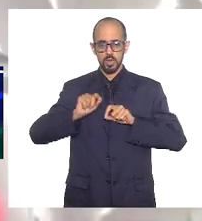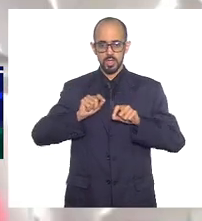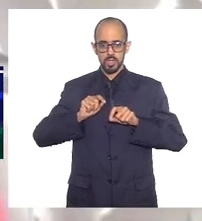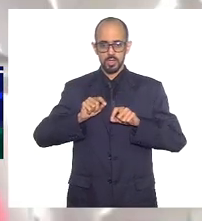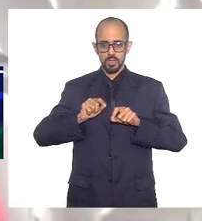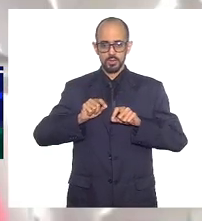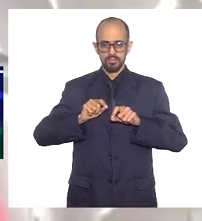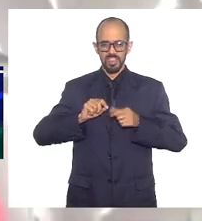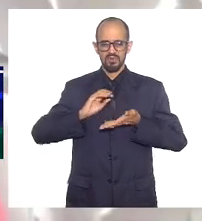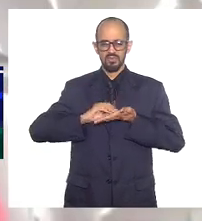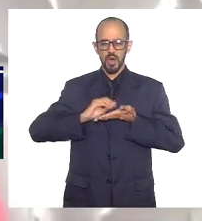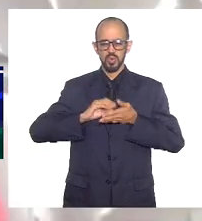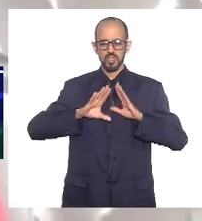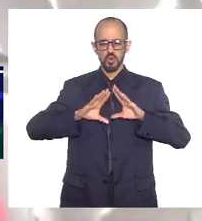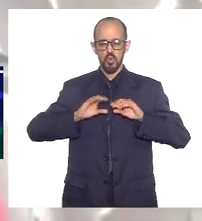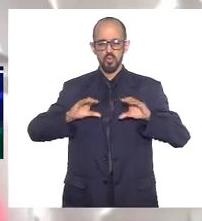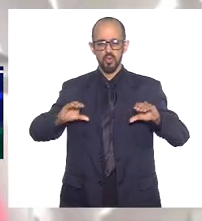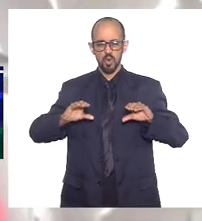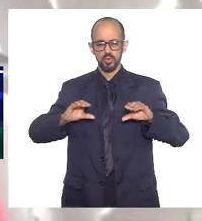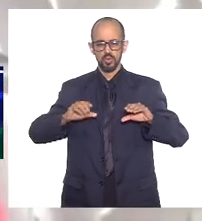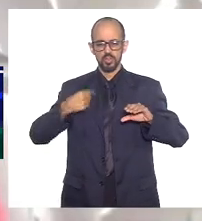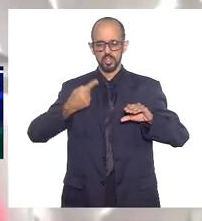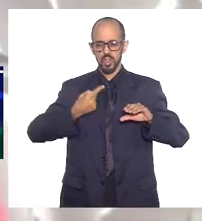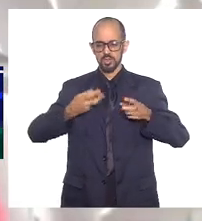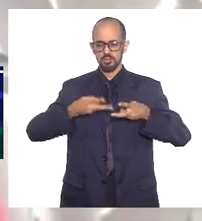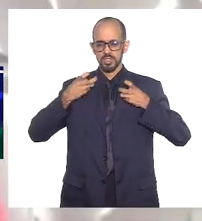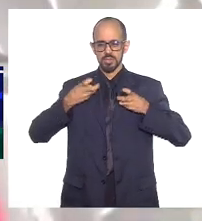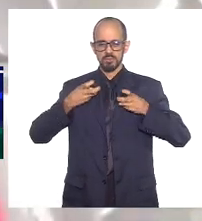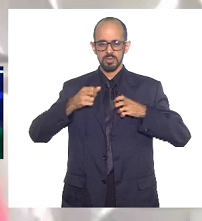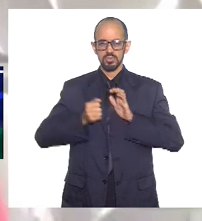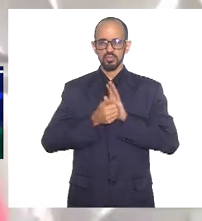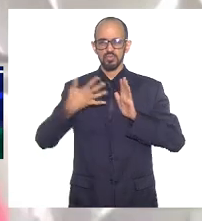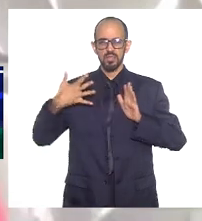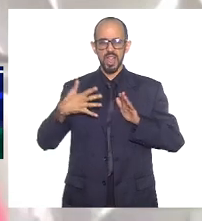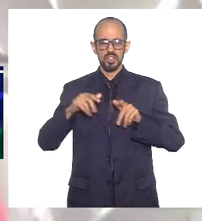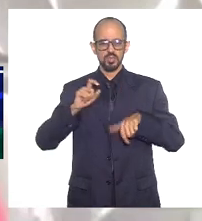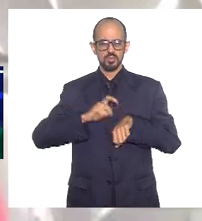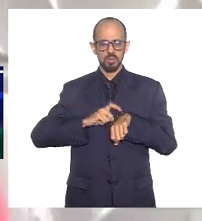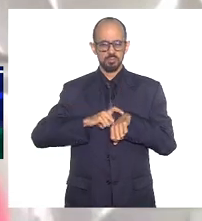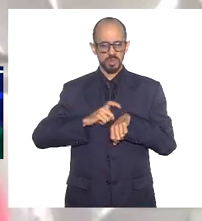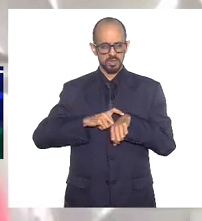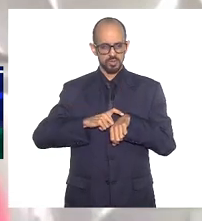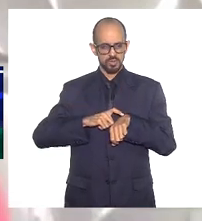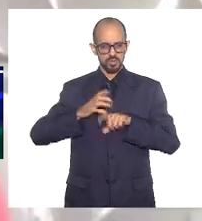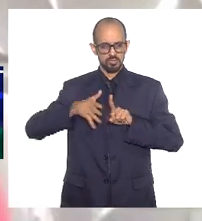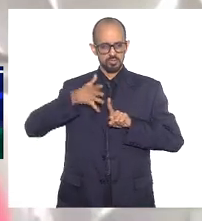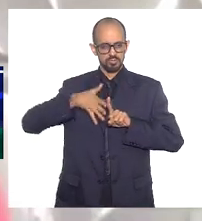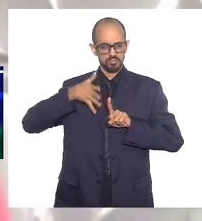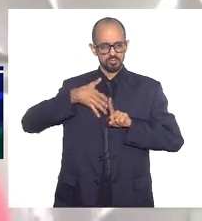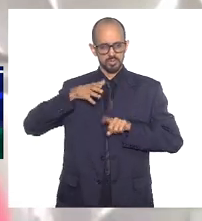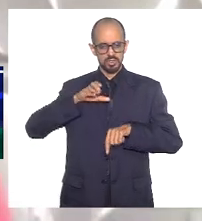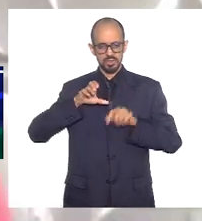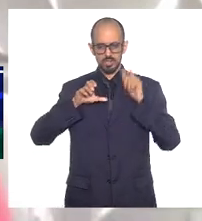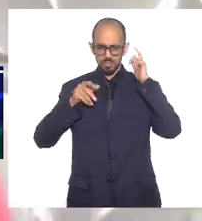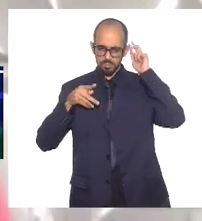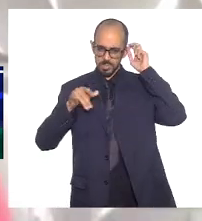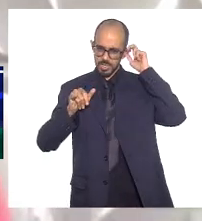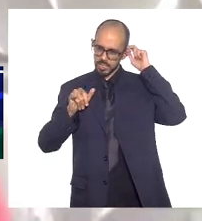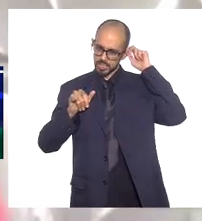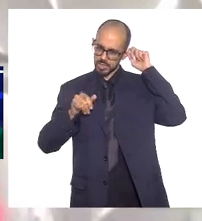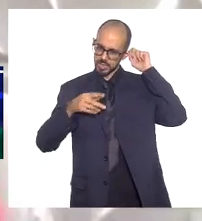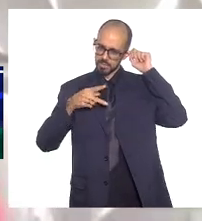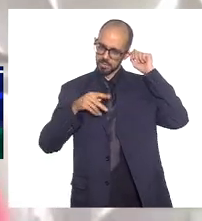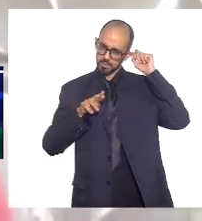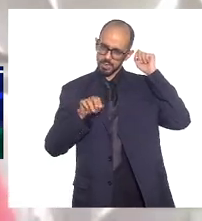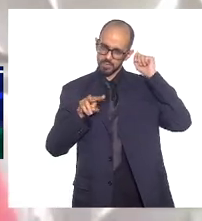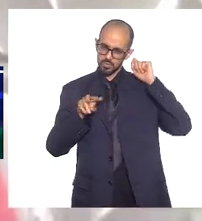desconforto que nós assistimos em vários momentos do depoimento da CPI da Previdência